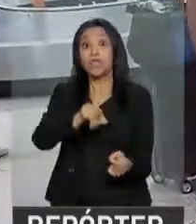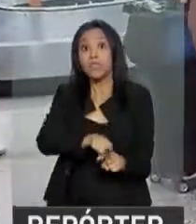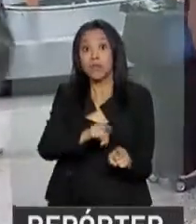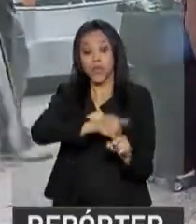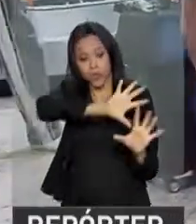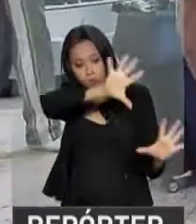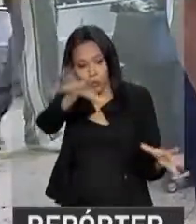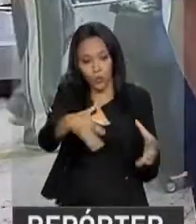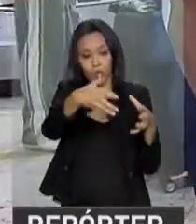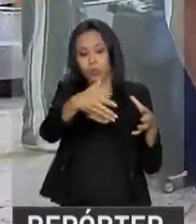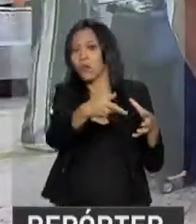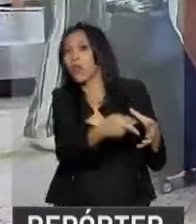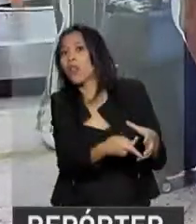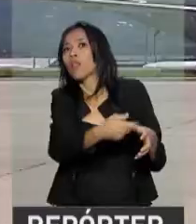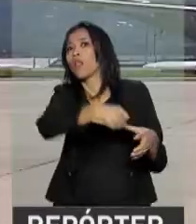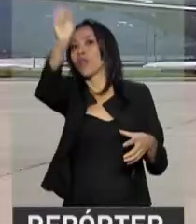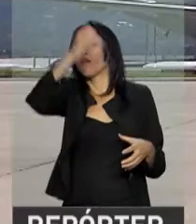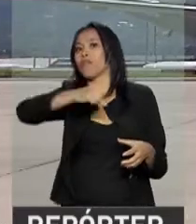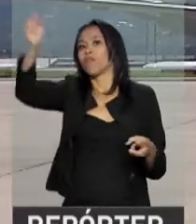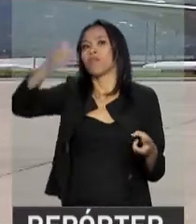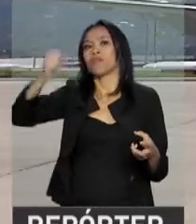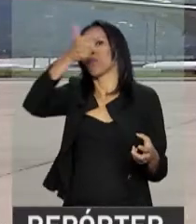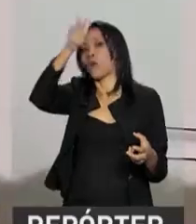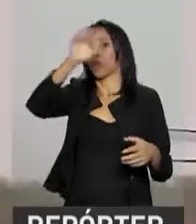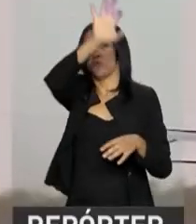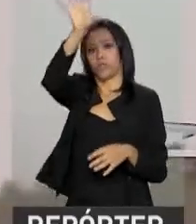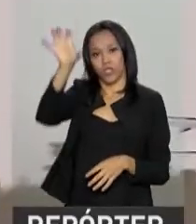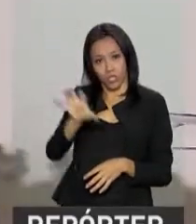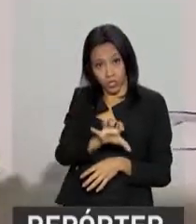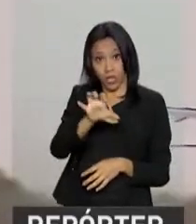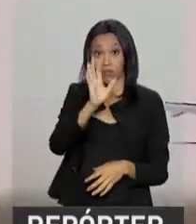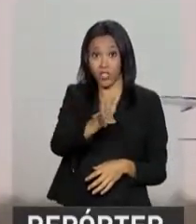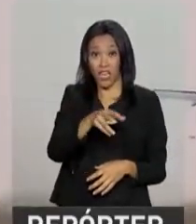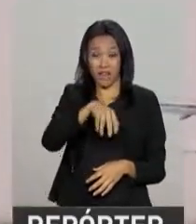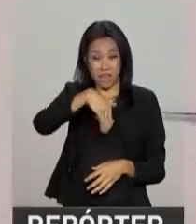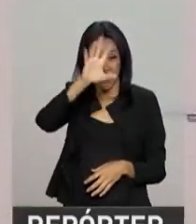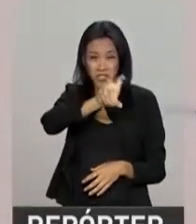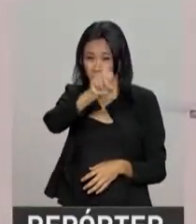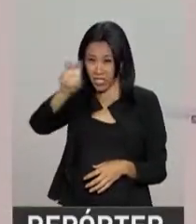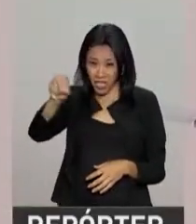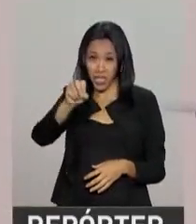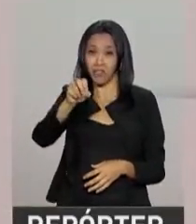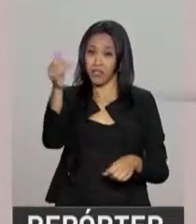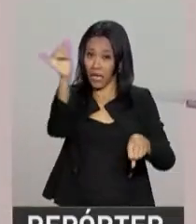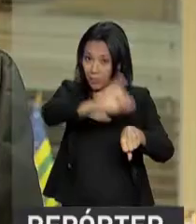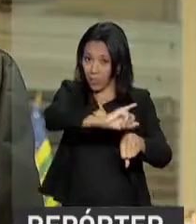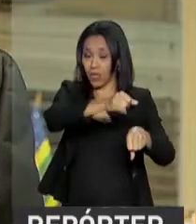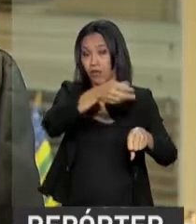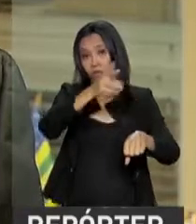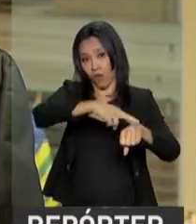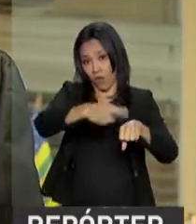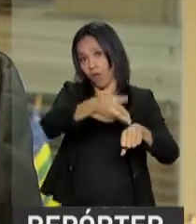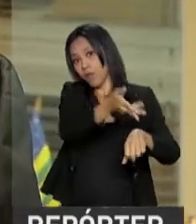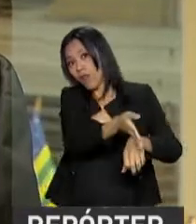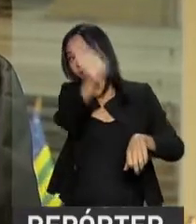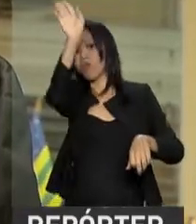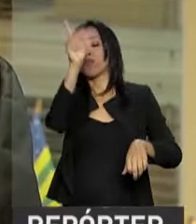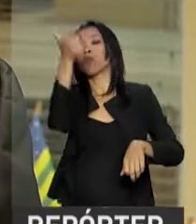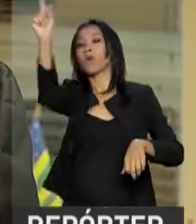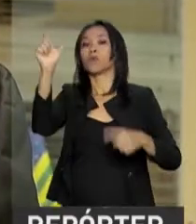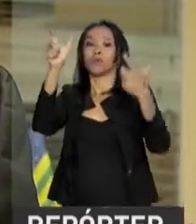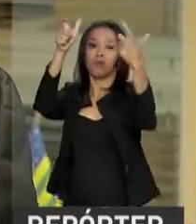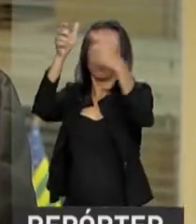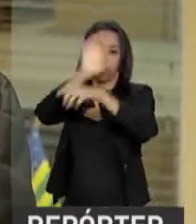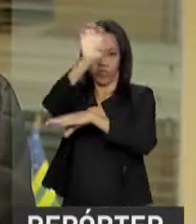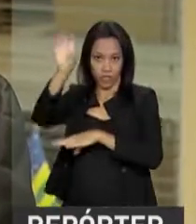remoção de venezuelanos para outros estados. Já duas aeronaves saíram com mais de 500 venezuelanos da capital Boa Vista, e o governo federal tem, desta